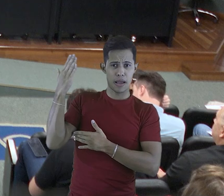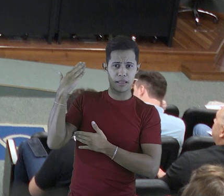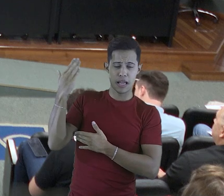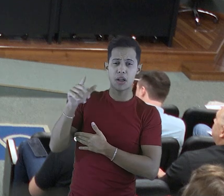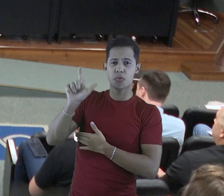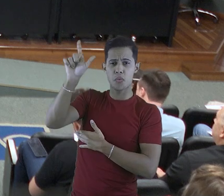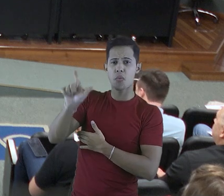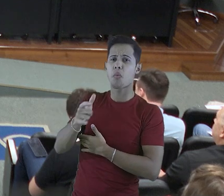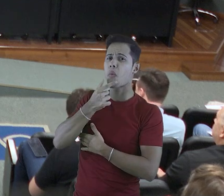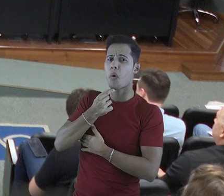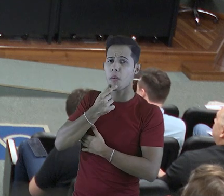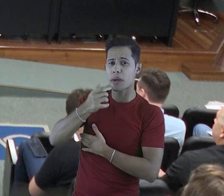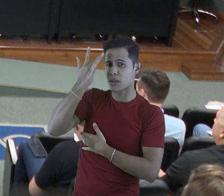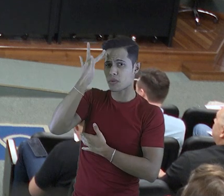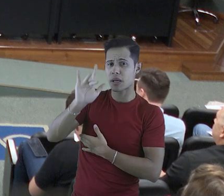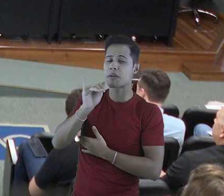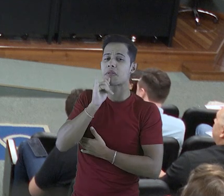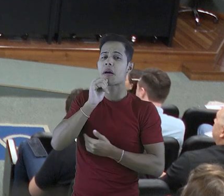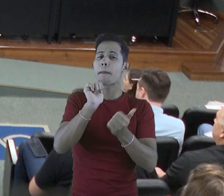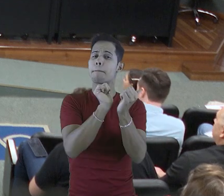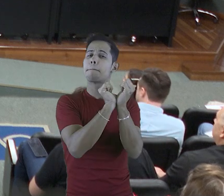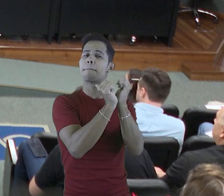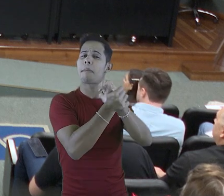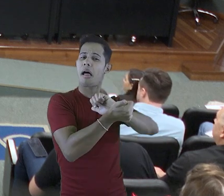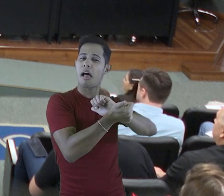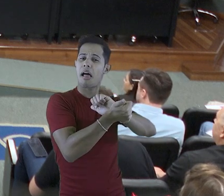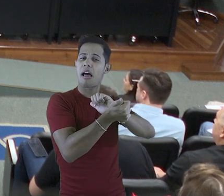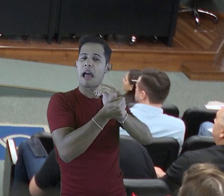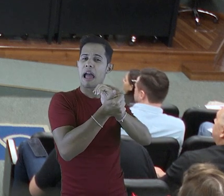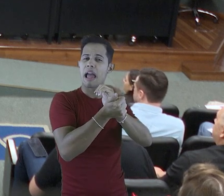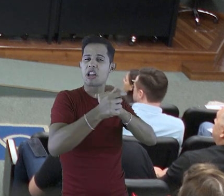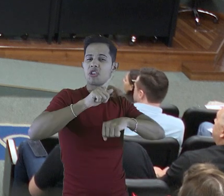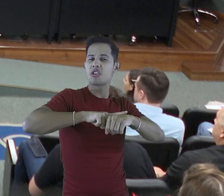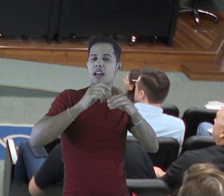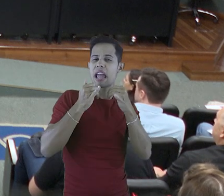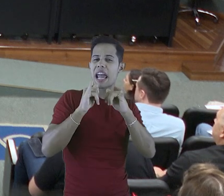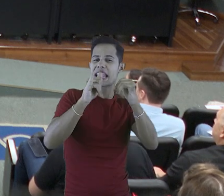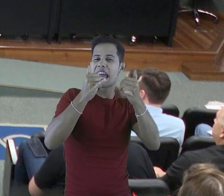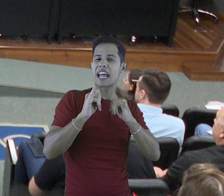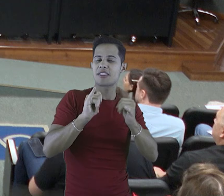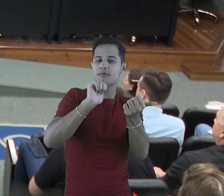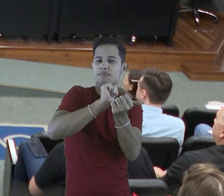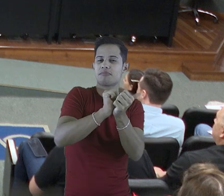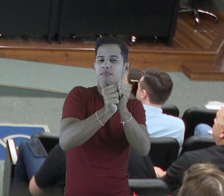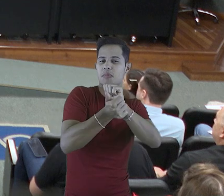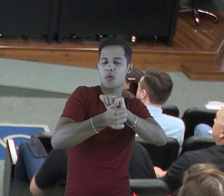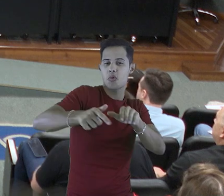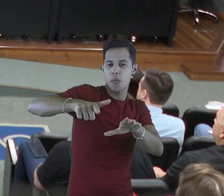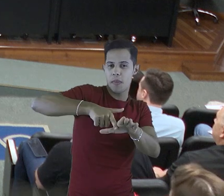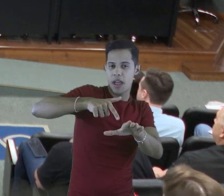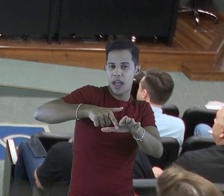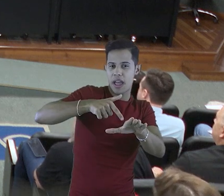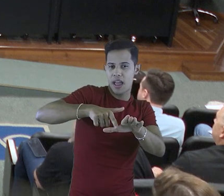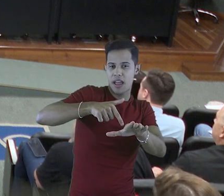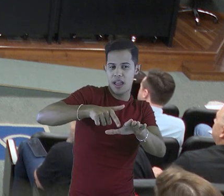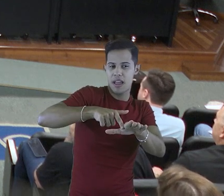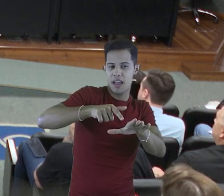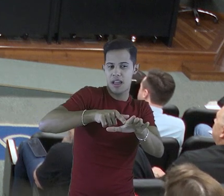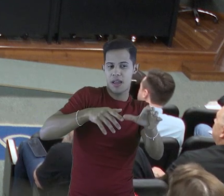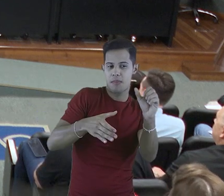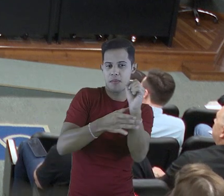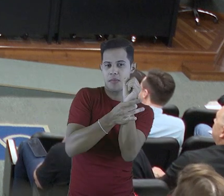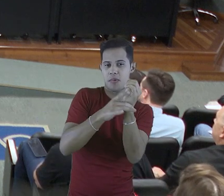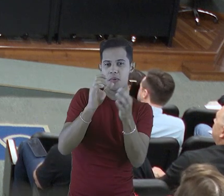Naquela época, John Nash não sabia o que era tornozeleiro eletrônica, senão ele tinha escrito sobre isso. Mas é a hipótese que a gente viu lá.